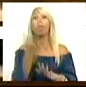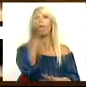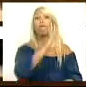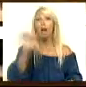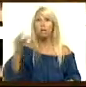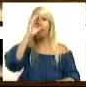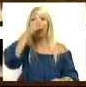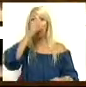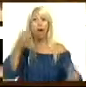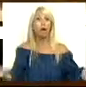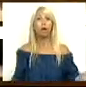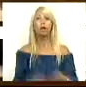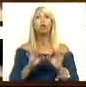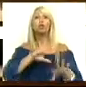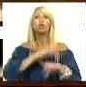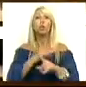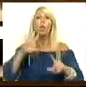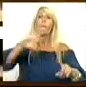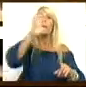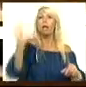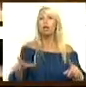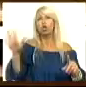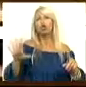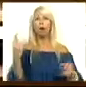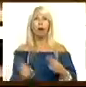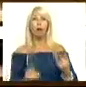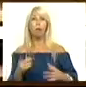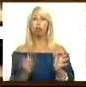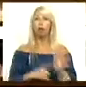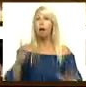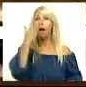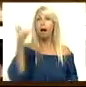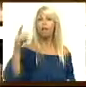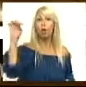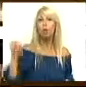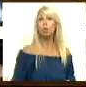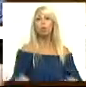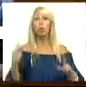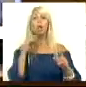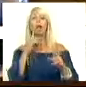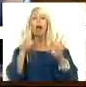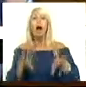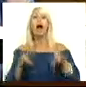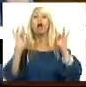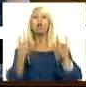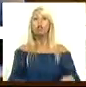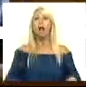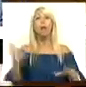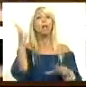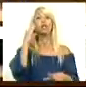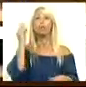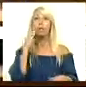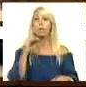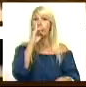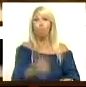também noutros países, como em algumas zonas dos Estados Unidos, na África do Sul, na Austrália, na Suíça e por aí fora, na Alemanha, podíamos